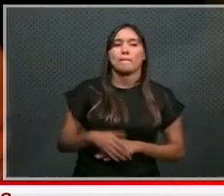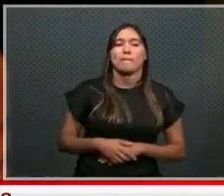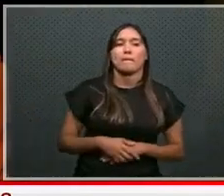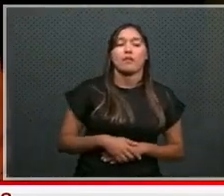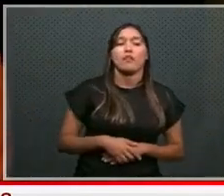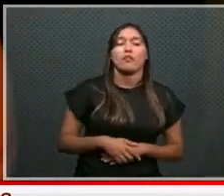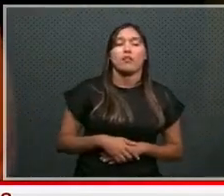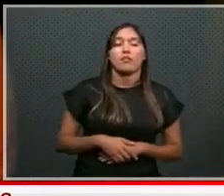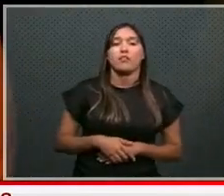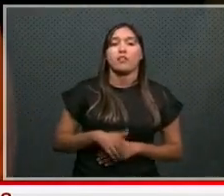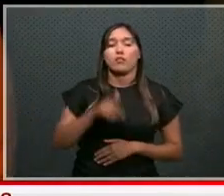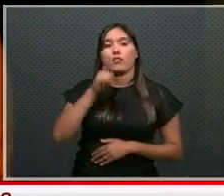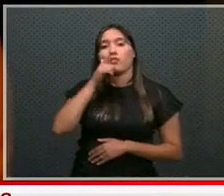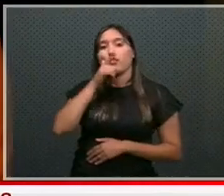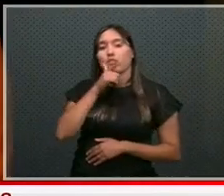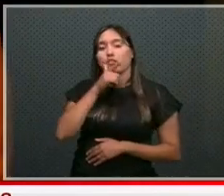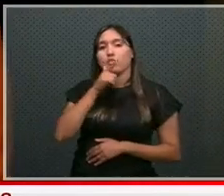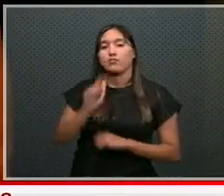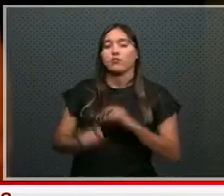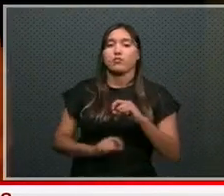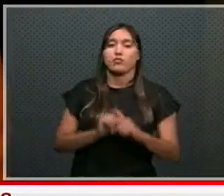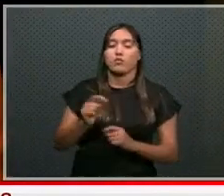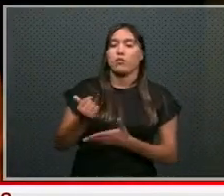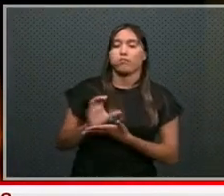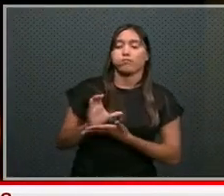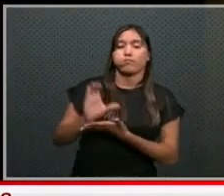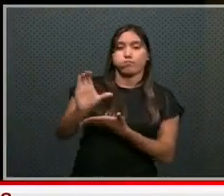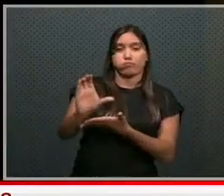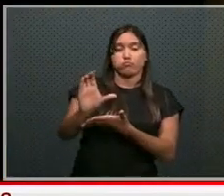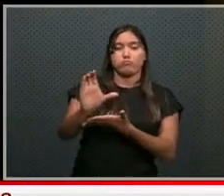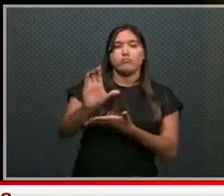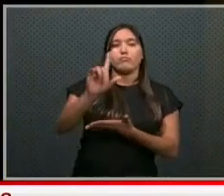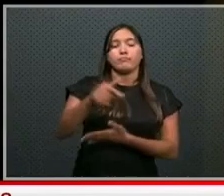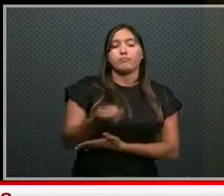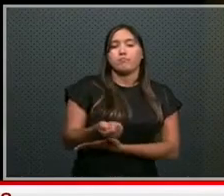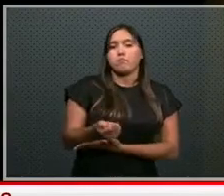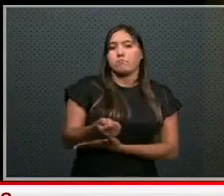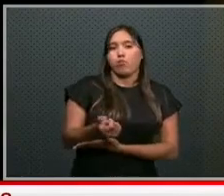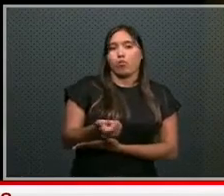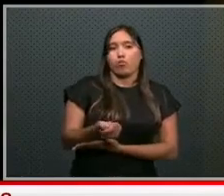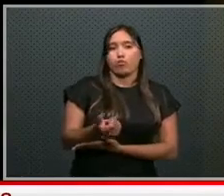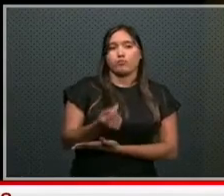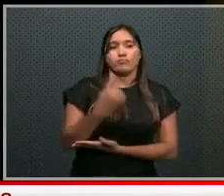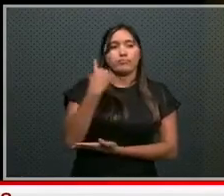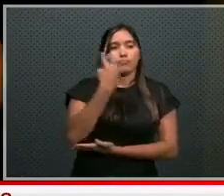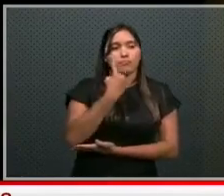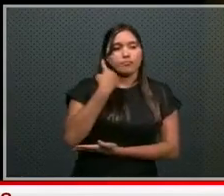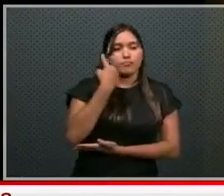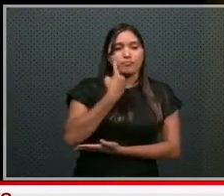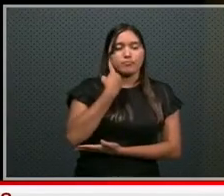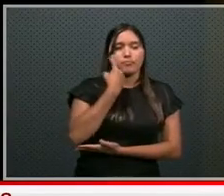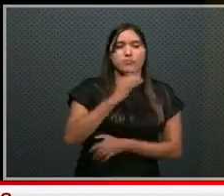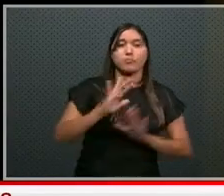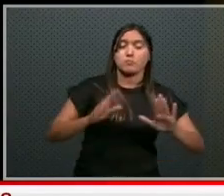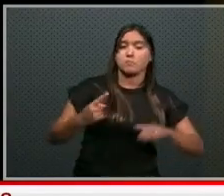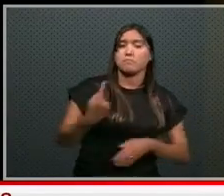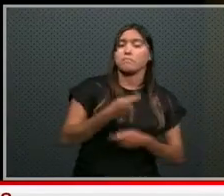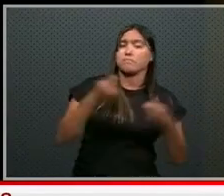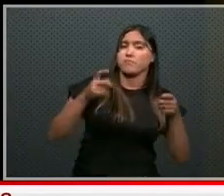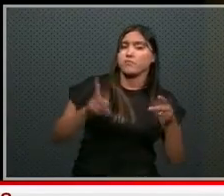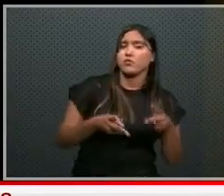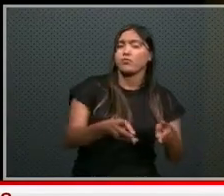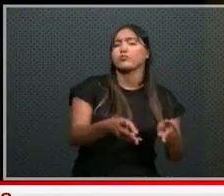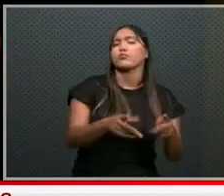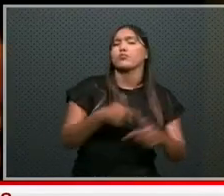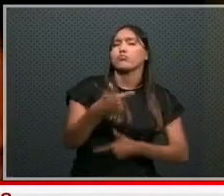necessidade de colocar o recurso como o doutor valquímário Falou bem falou um pouco os deputados e que nós temos que seguir nessa